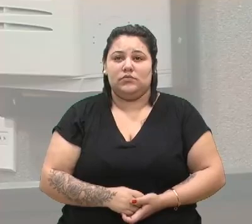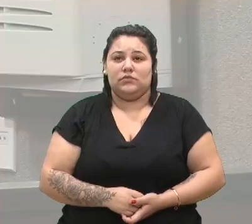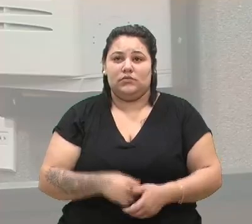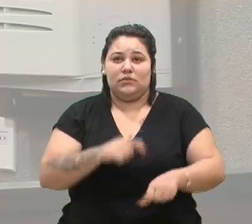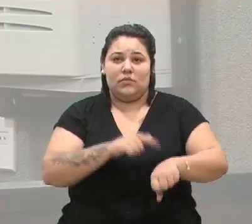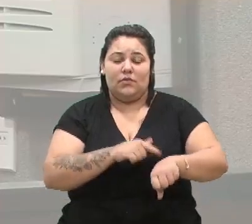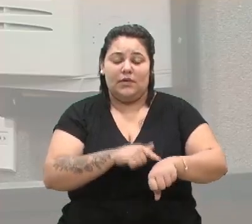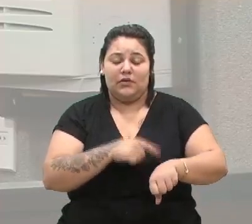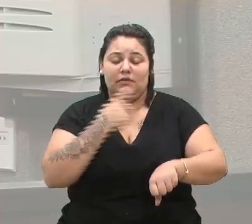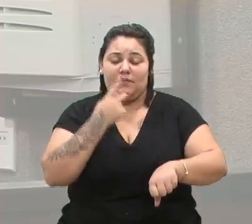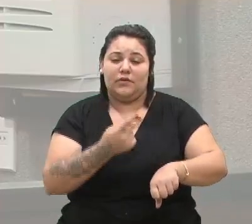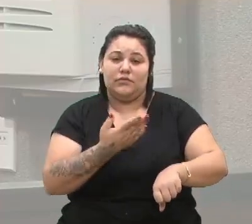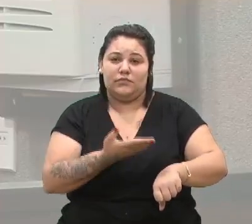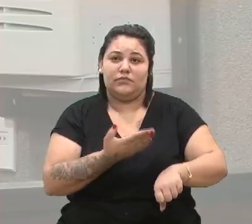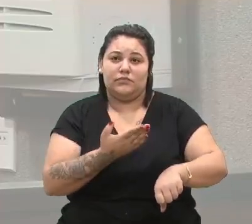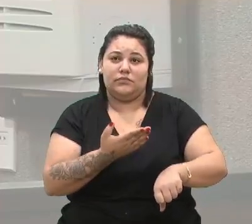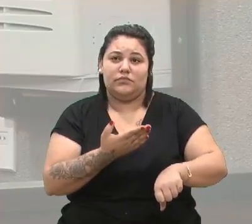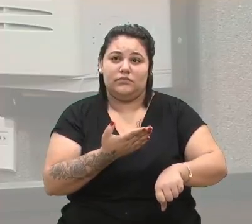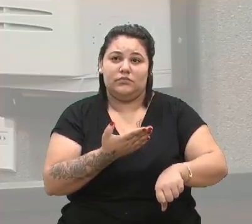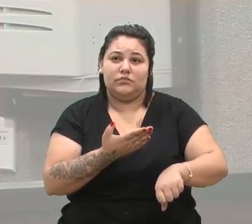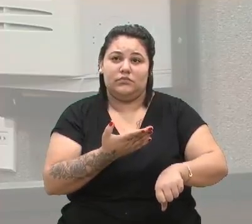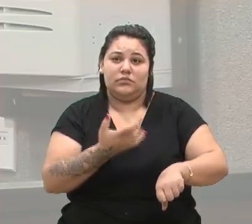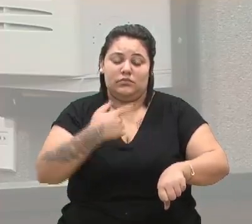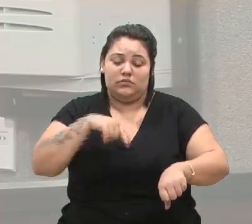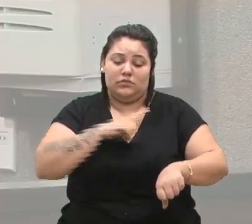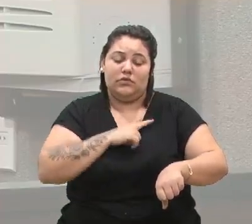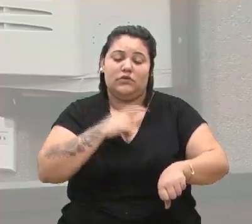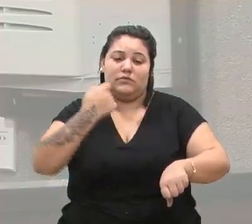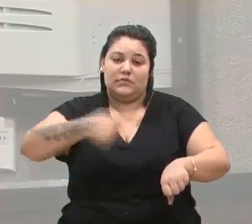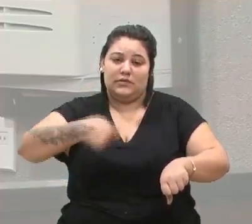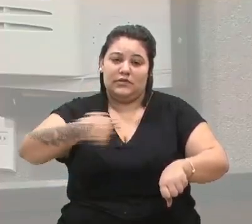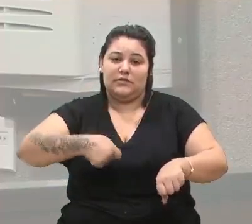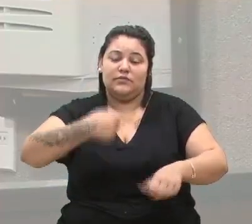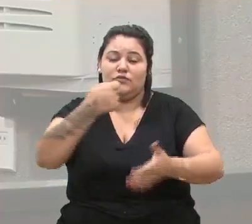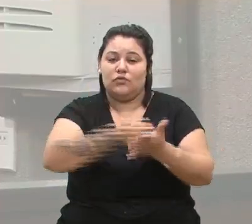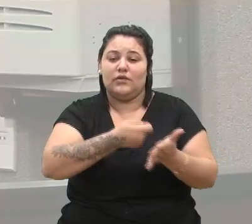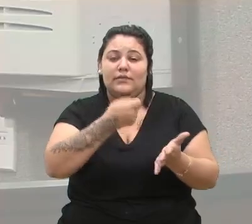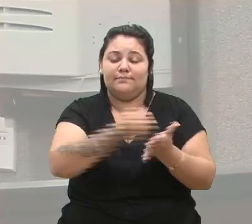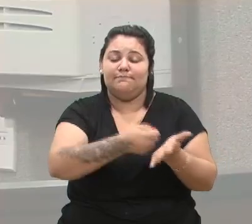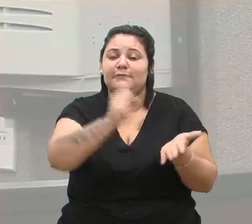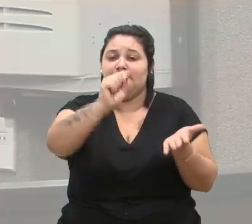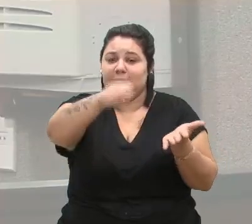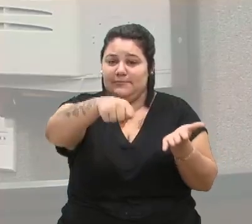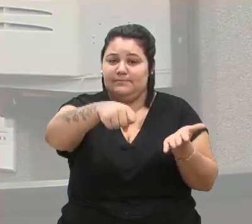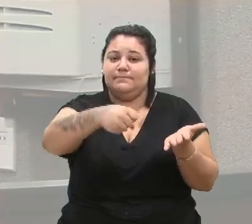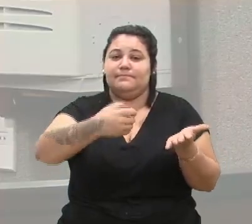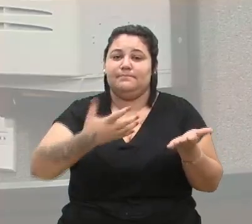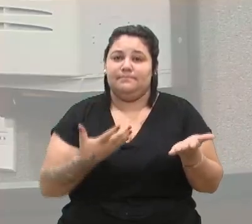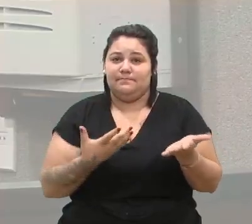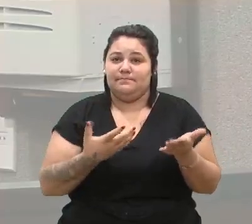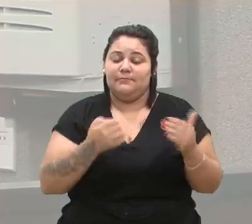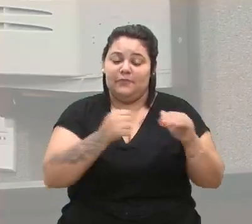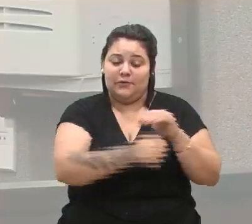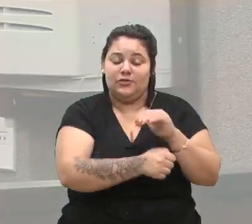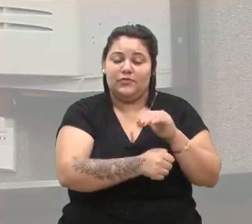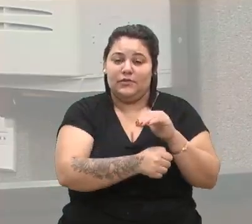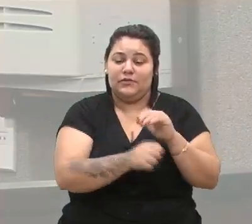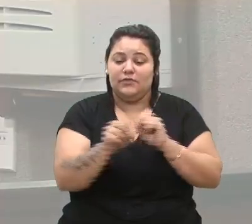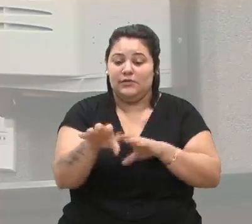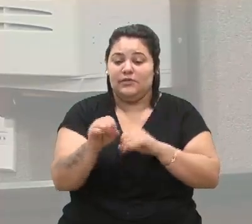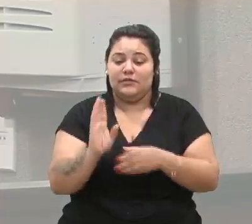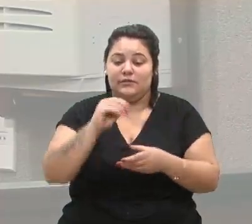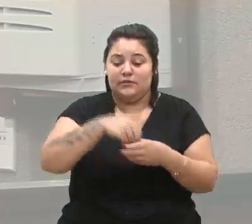disse que a gente precisa lutar por investimento em educação no nosso